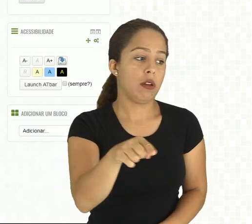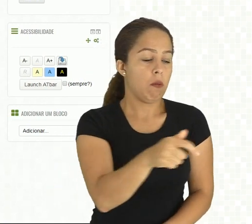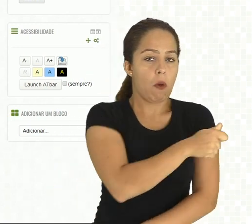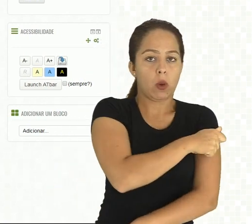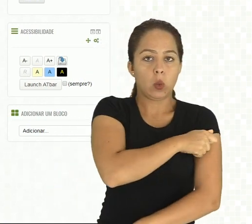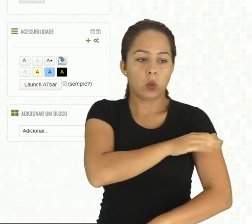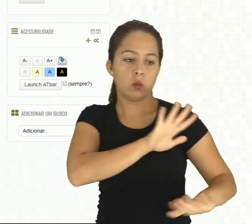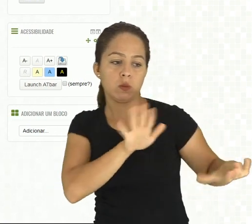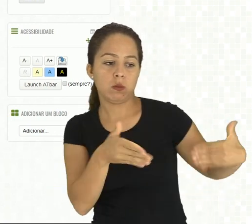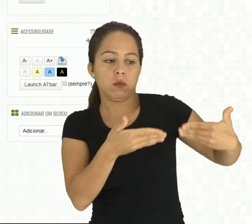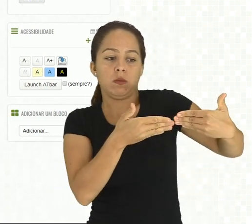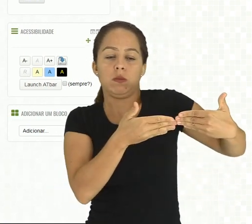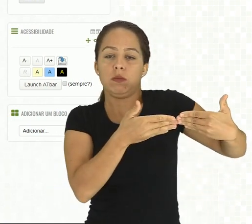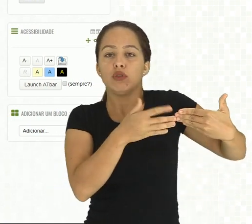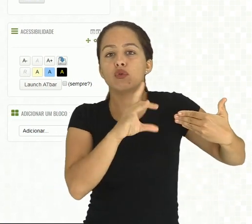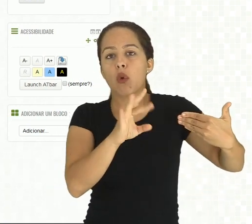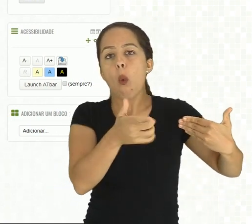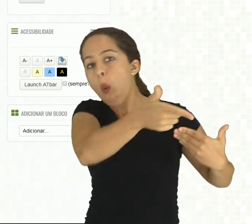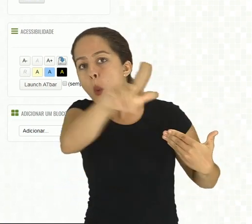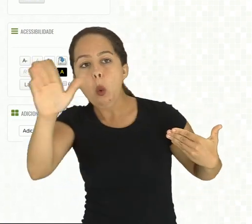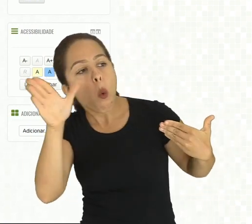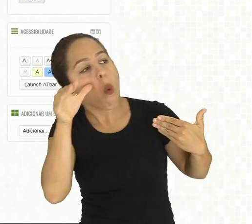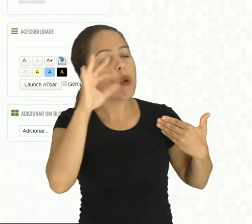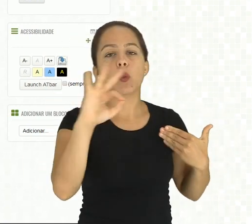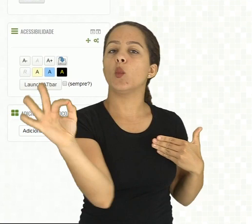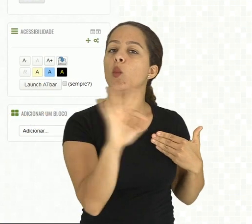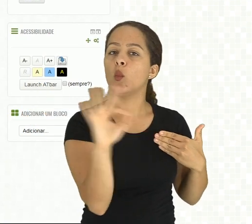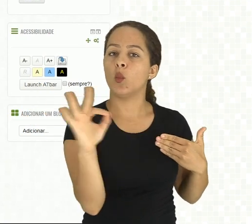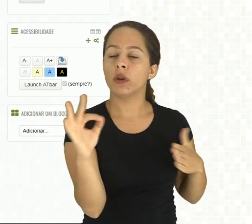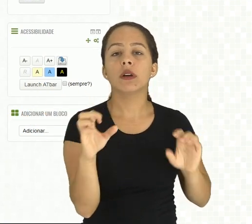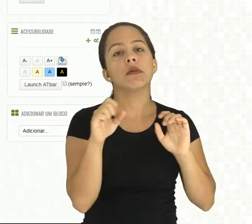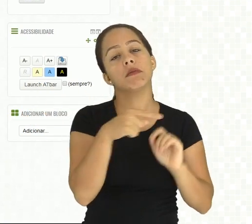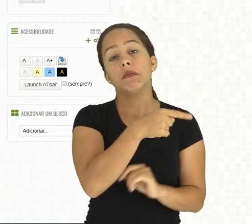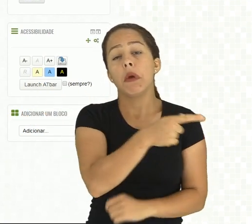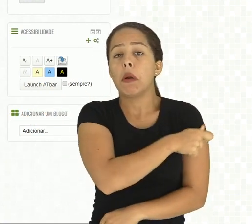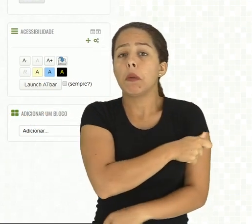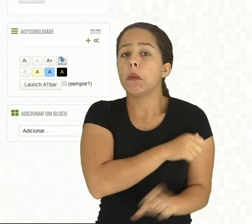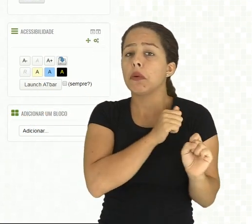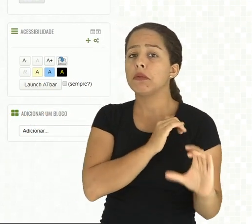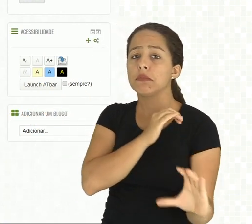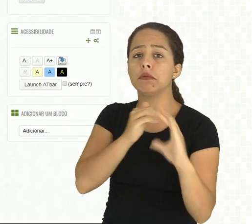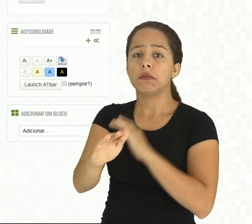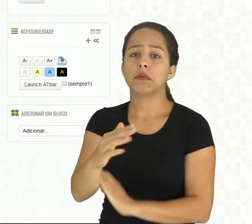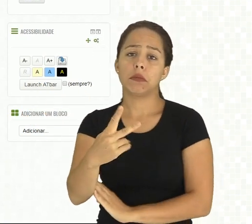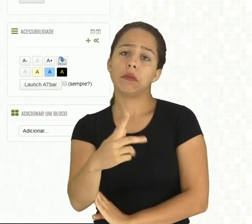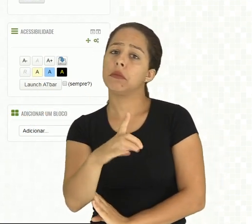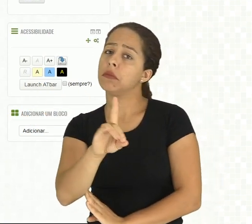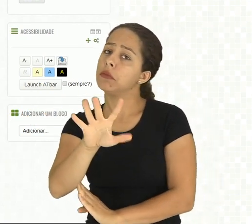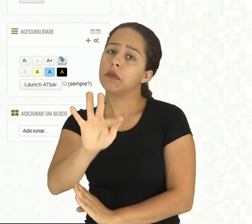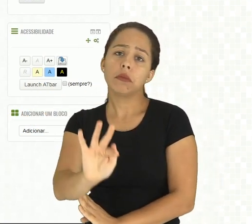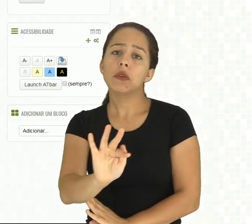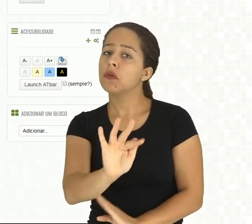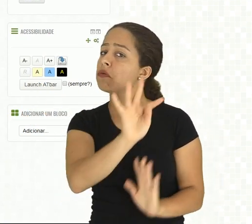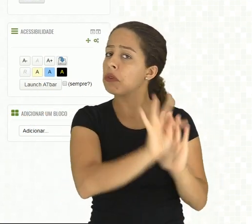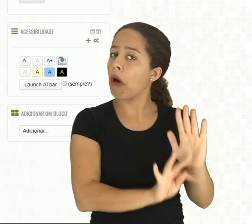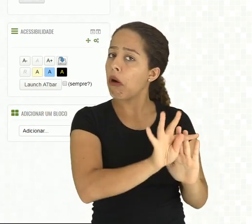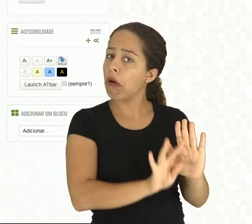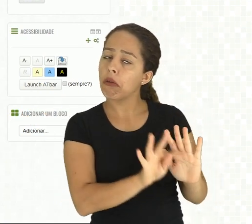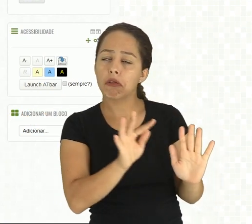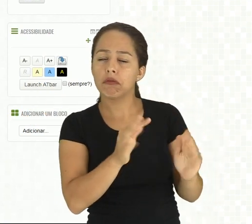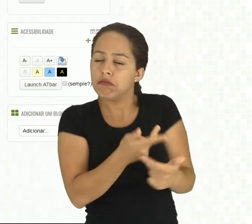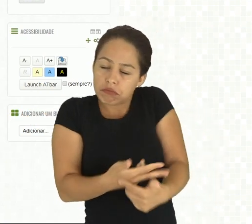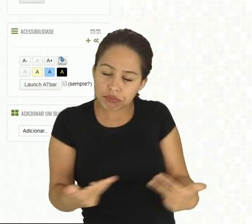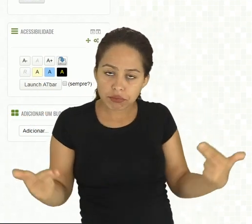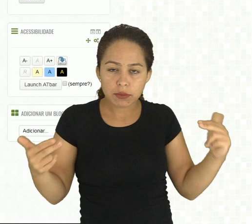envio de arquivos que ele pode enviar um arquivo por exemplo pdf um arquivo do word enfim